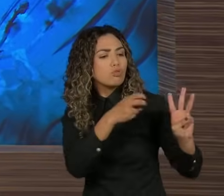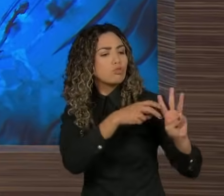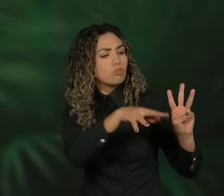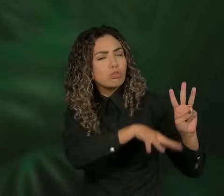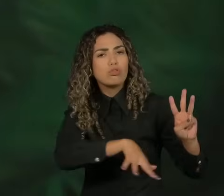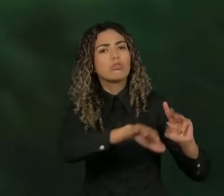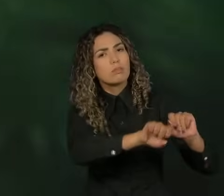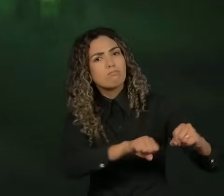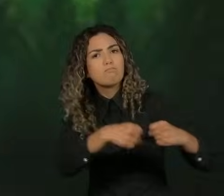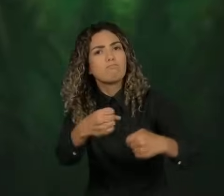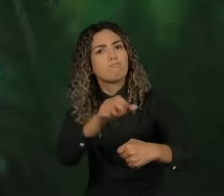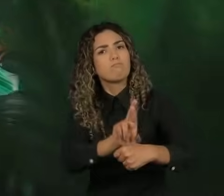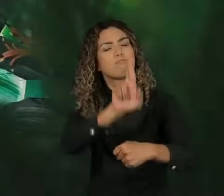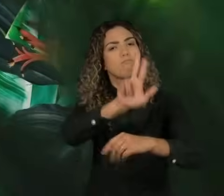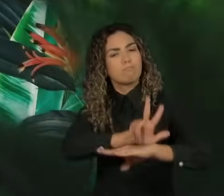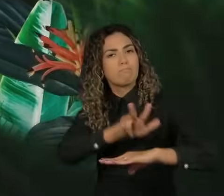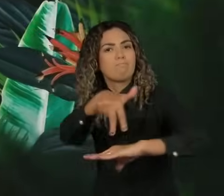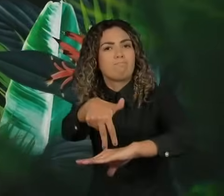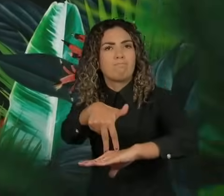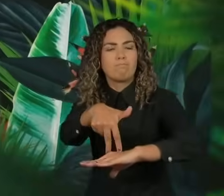floresta.